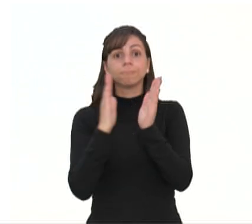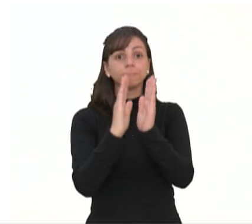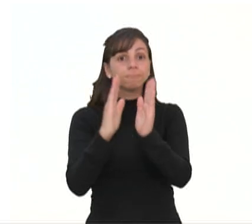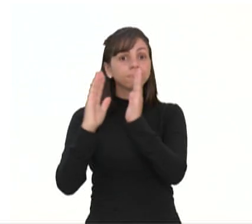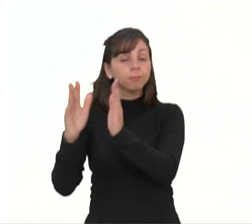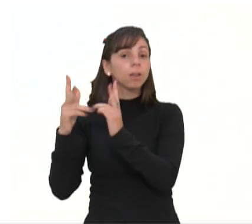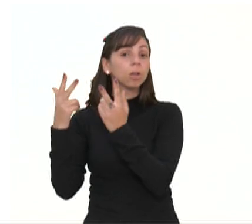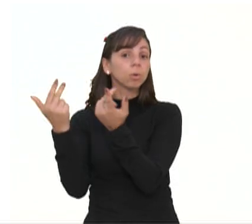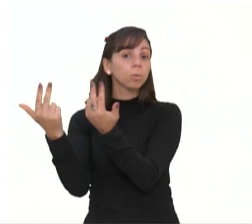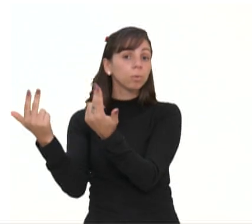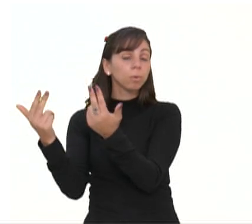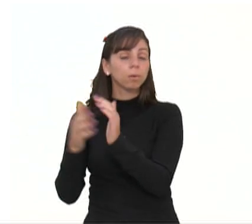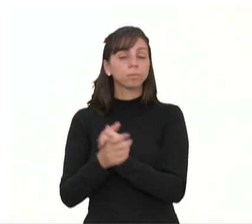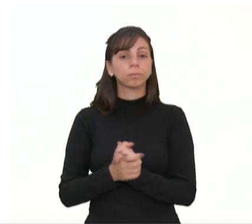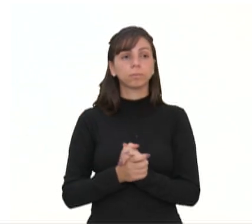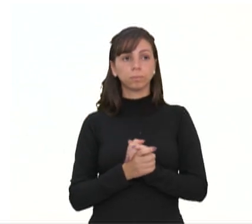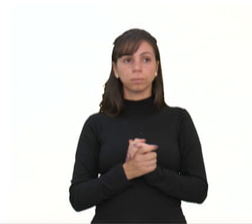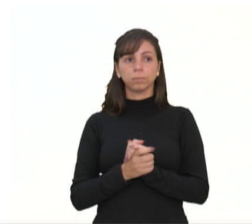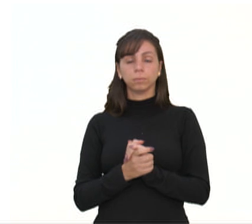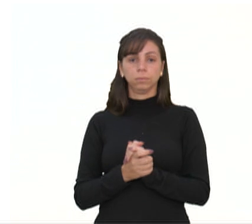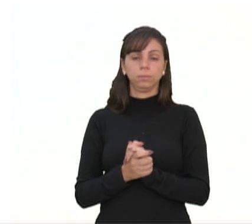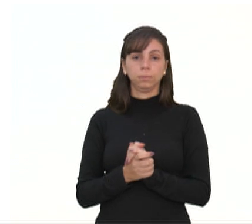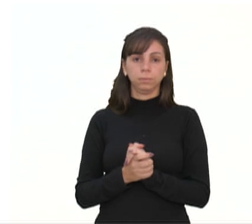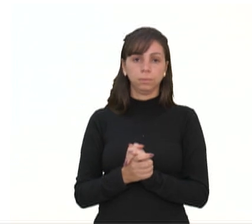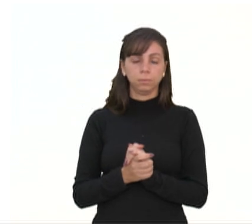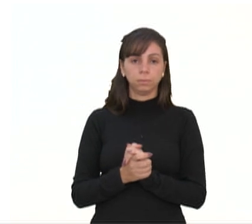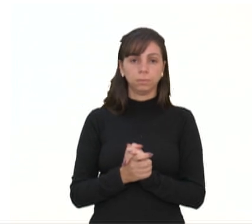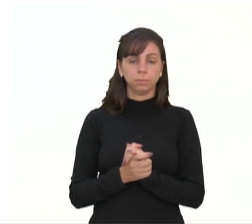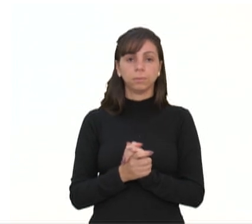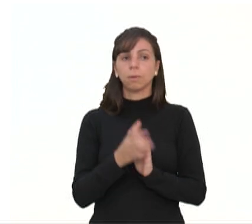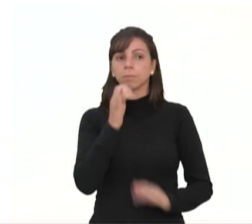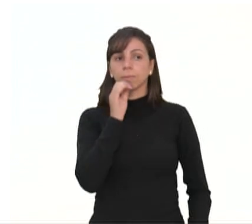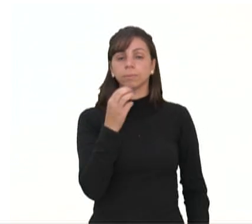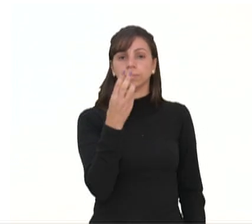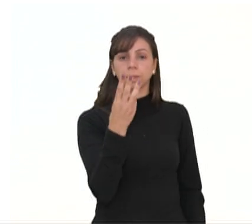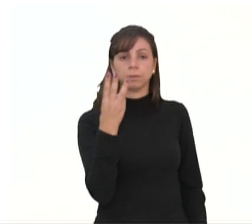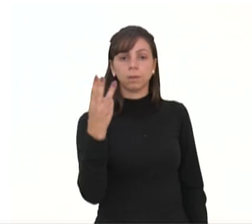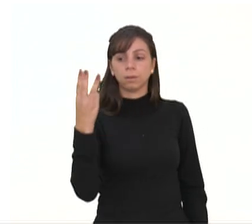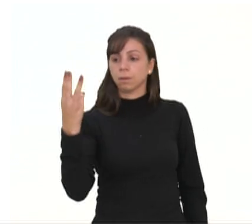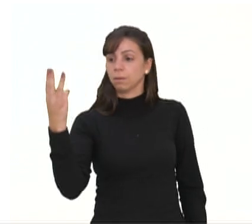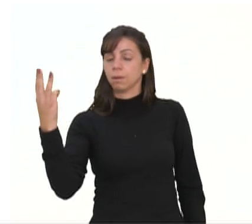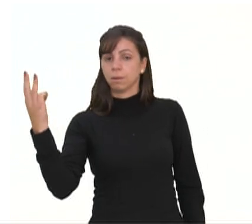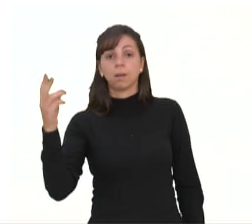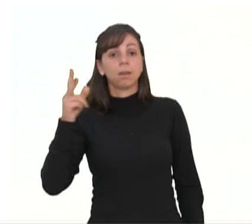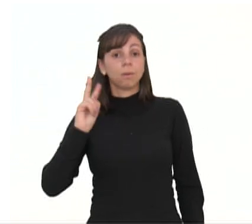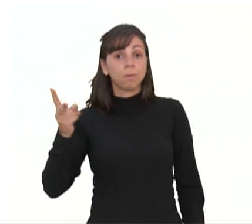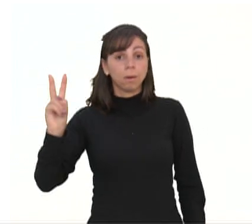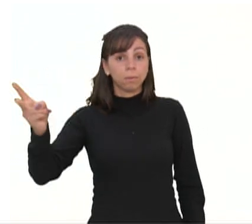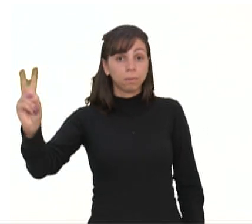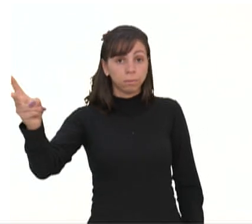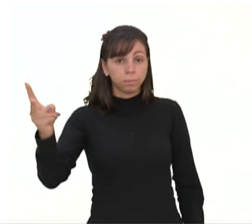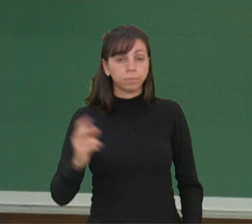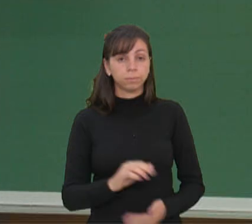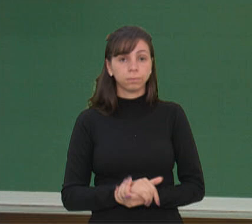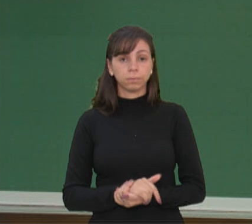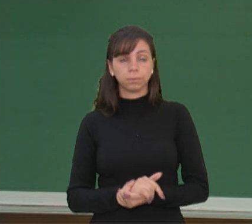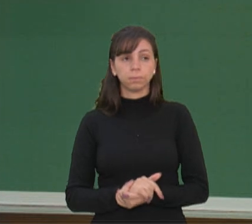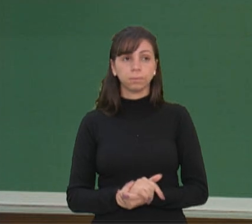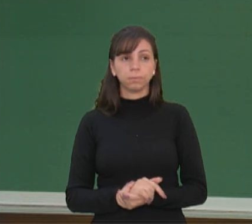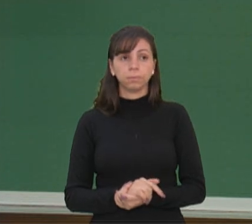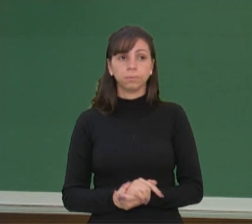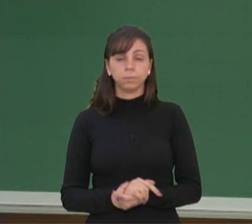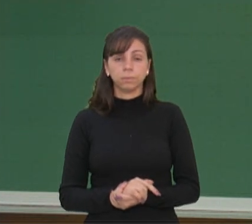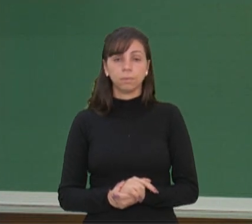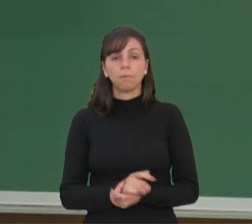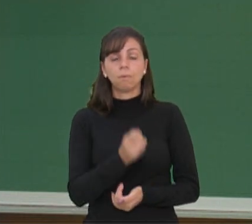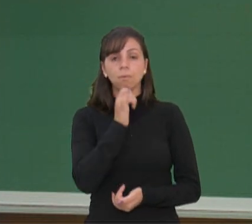ordenada. Então, depois de um certo tempo, você começa a repetir um número. Aí você tem uma dízima periódica. Certo? Então, eu coloquei aqui